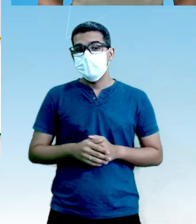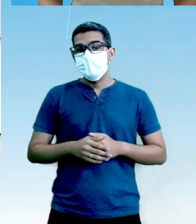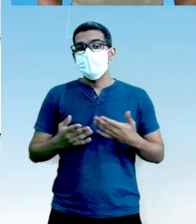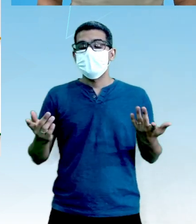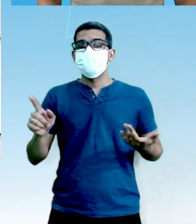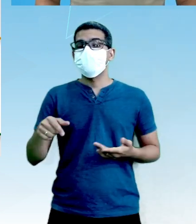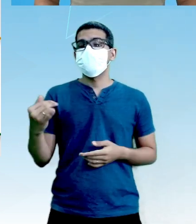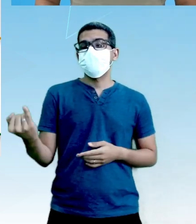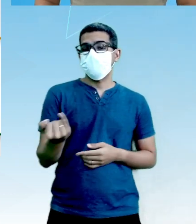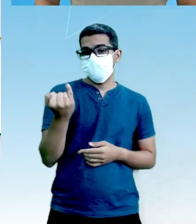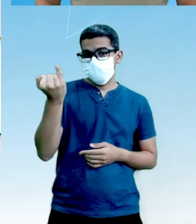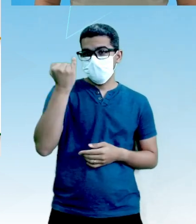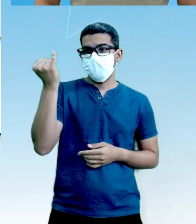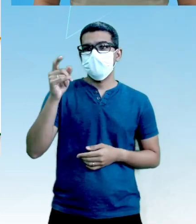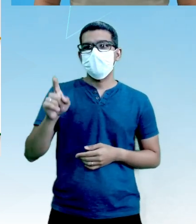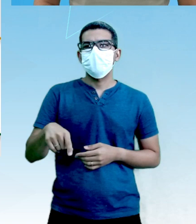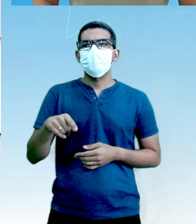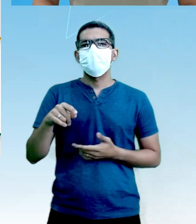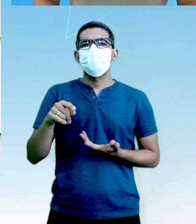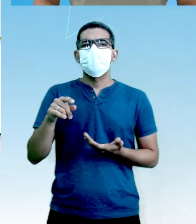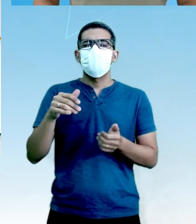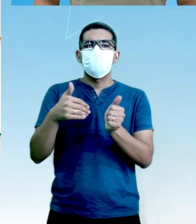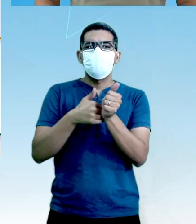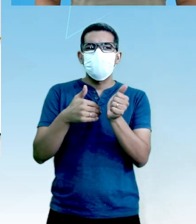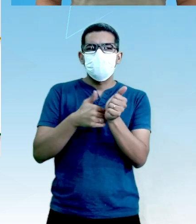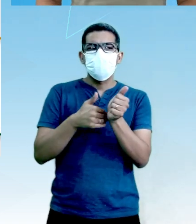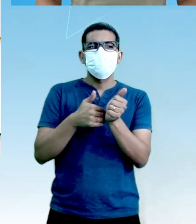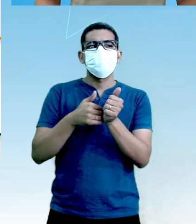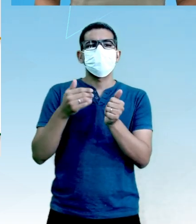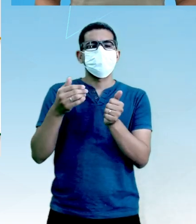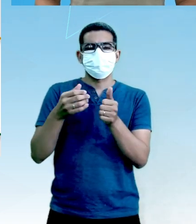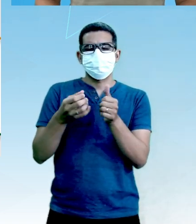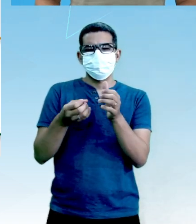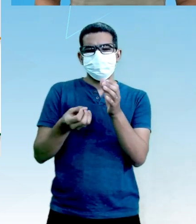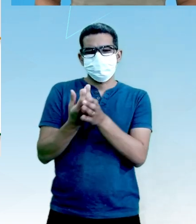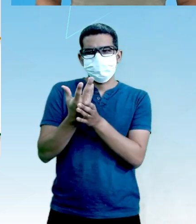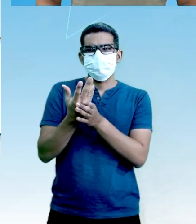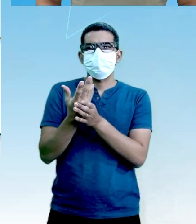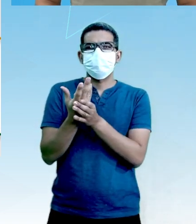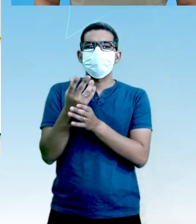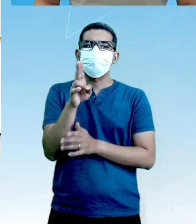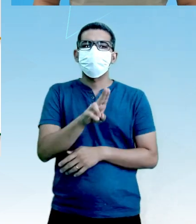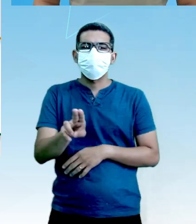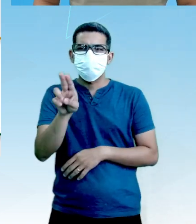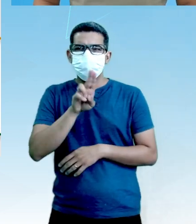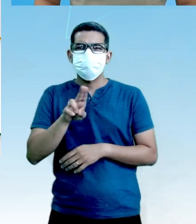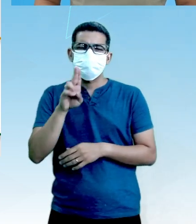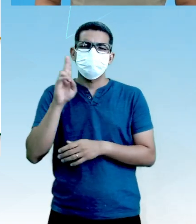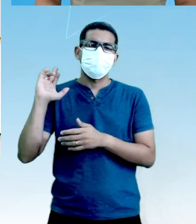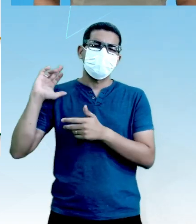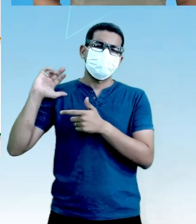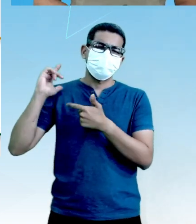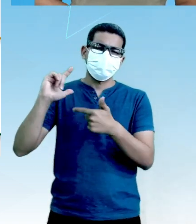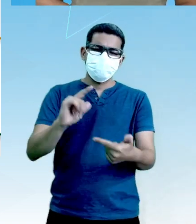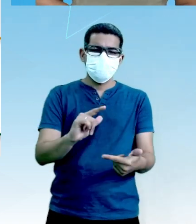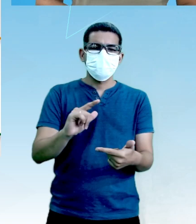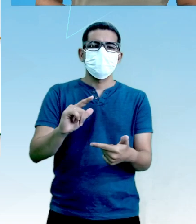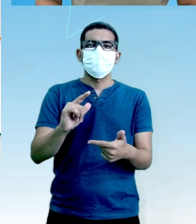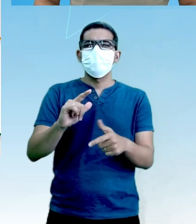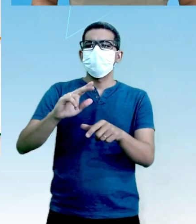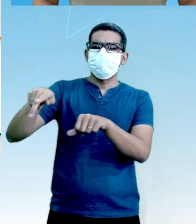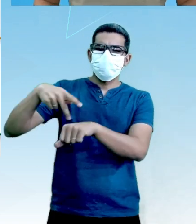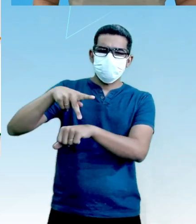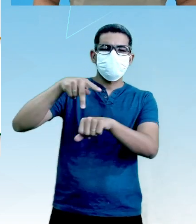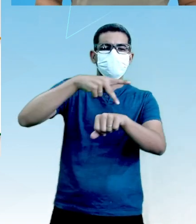é essencial, ele é um código e esse código foi utilizado por várias